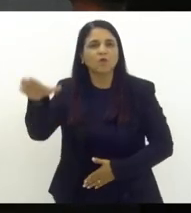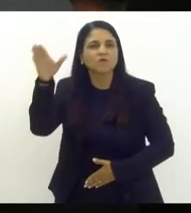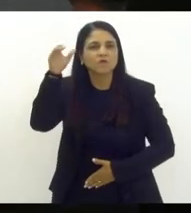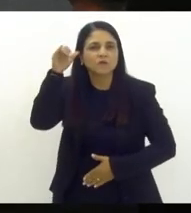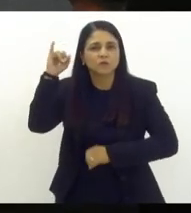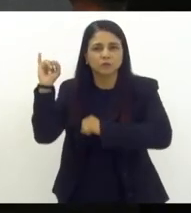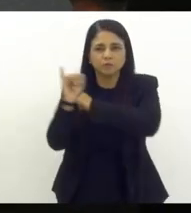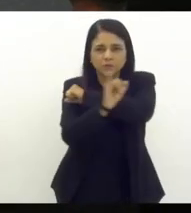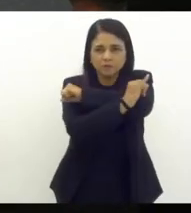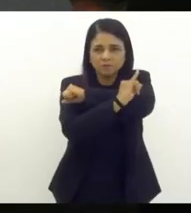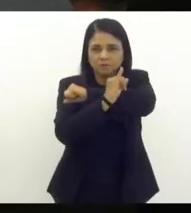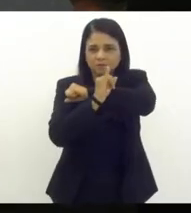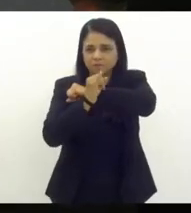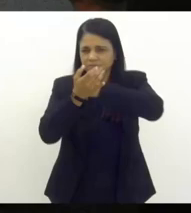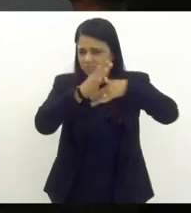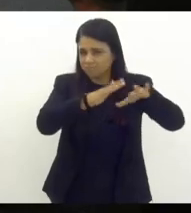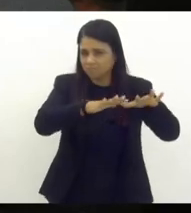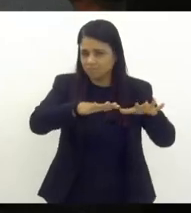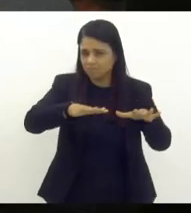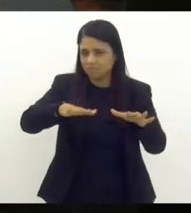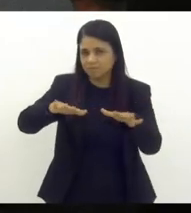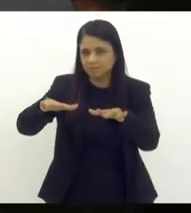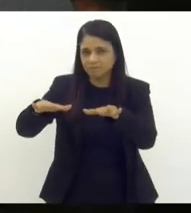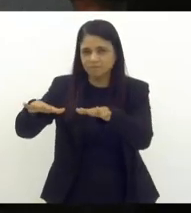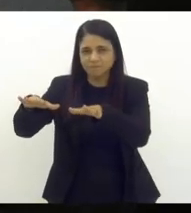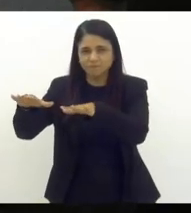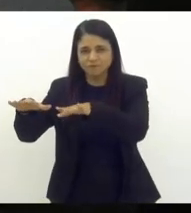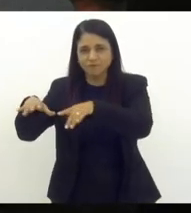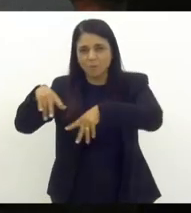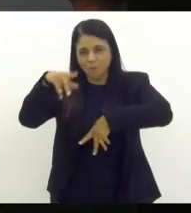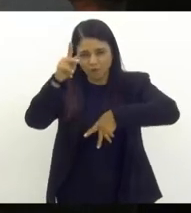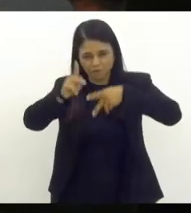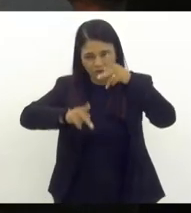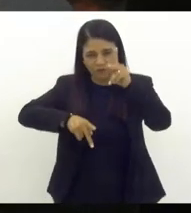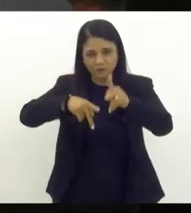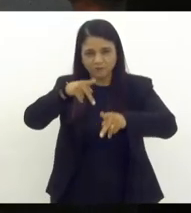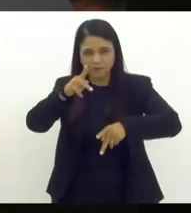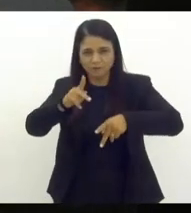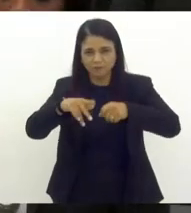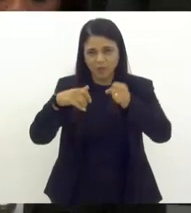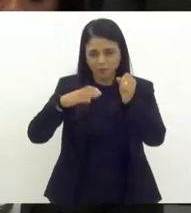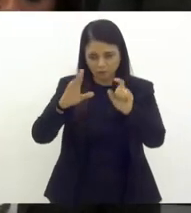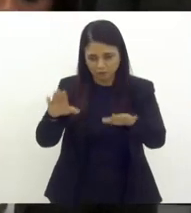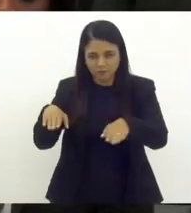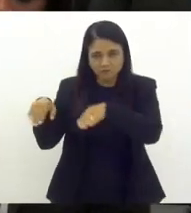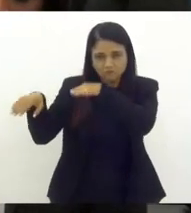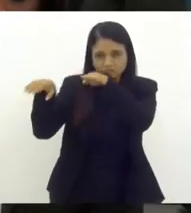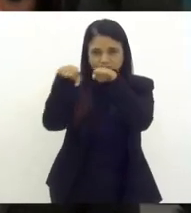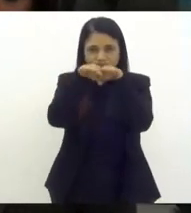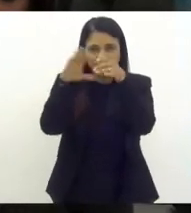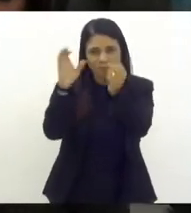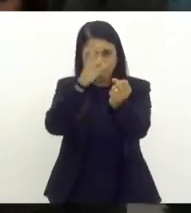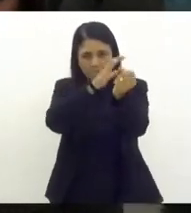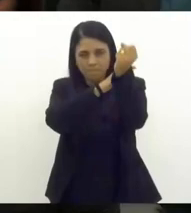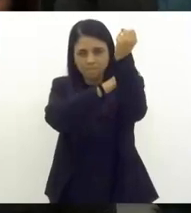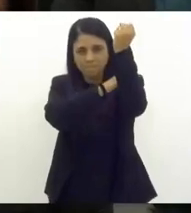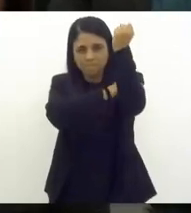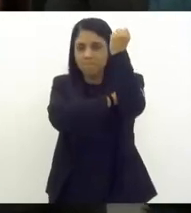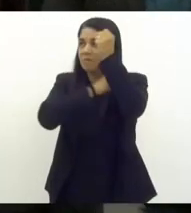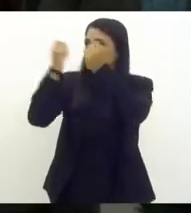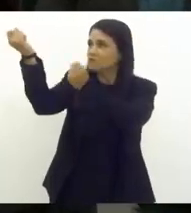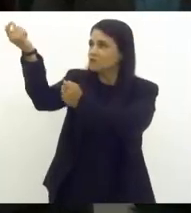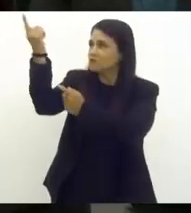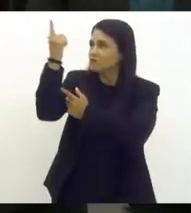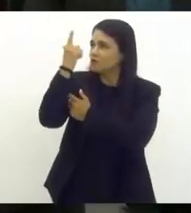ouvindo de piranas margens flácidas e um povo heróico brado retumbante e o